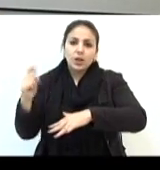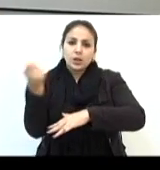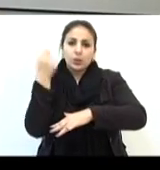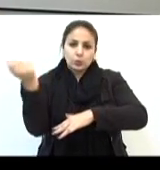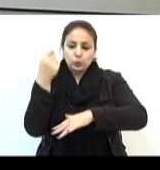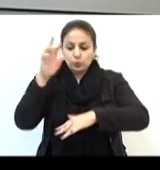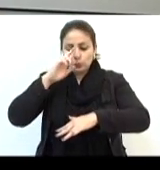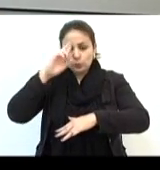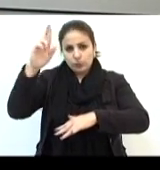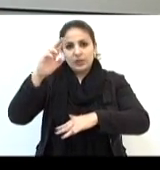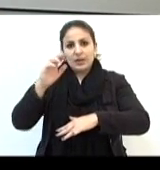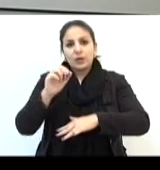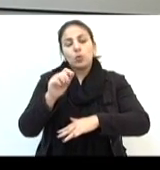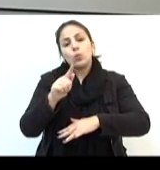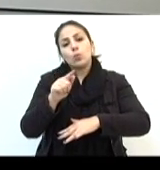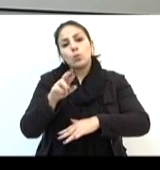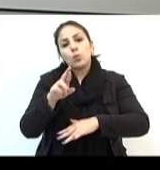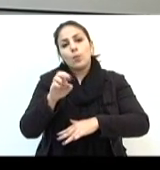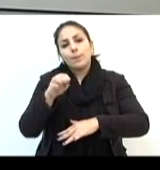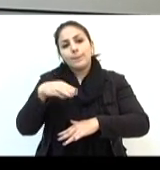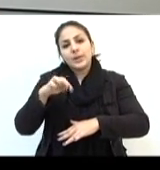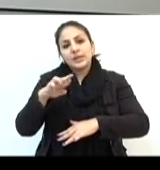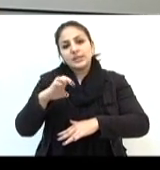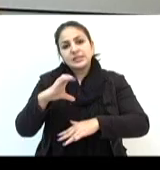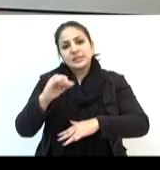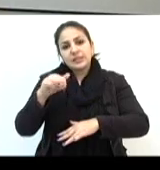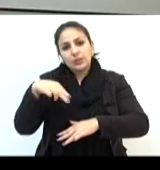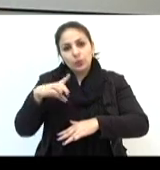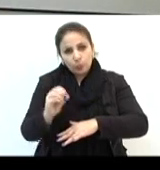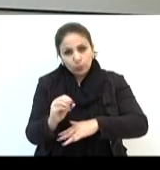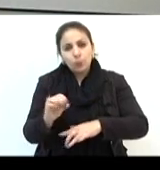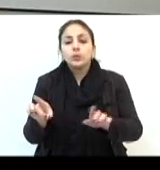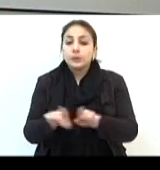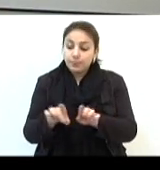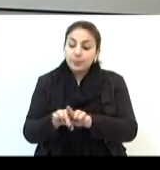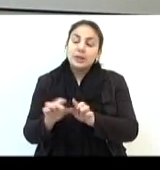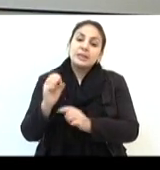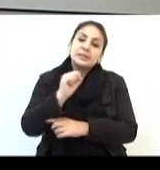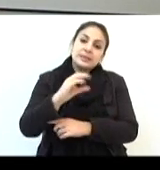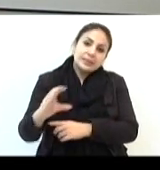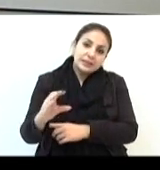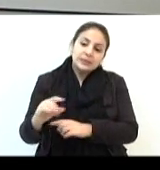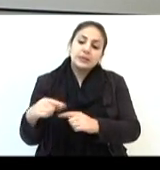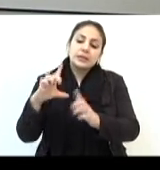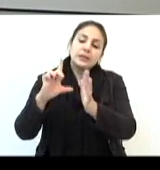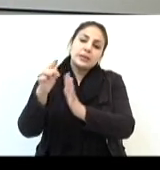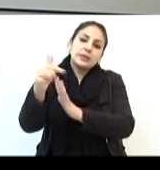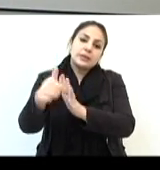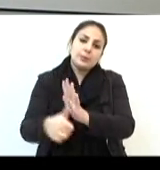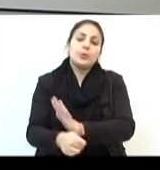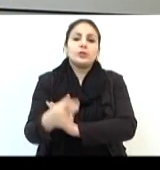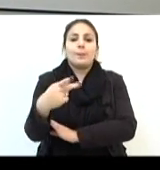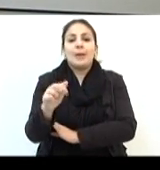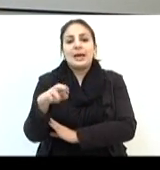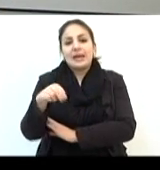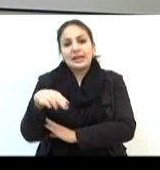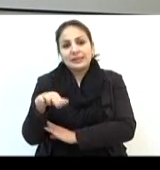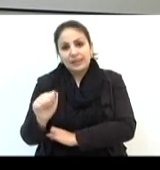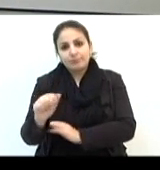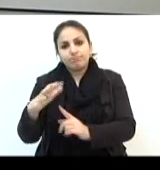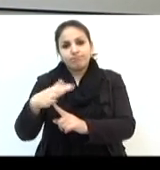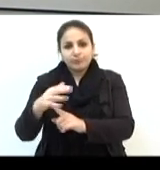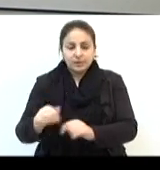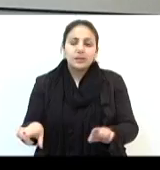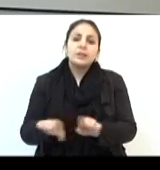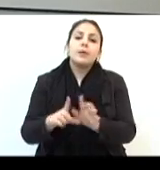sob o comando do Gumercindo Saraiva, general Gumercindo Saraiva, tomaram Santa Catarina e depois tomaram o Paraná. Lá governaram o